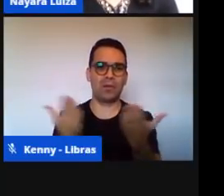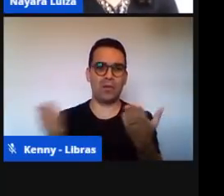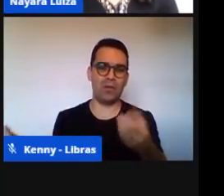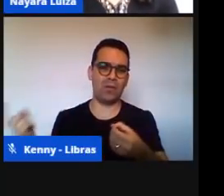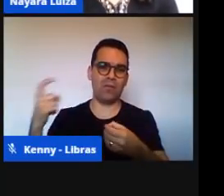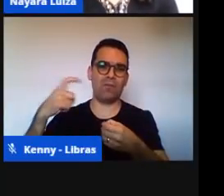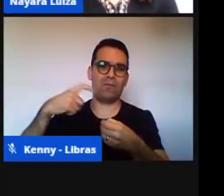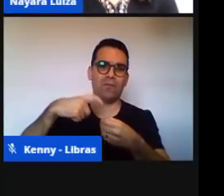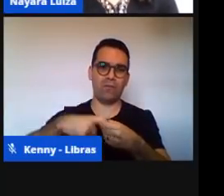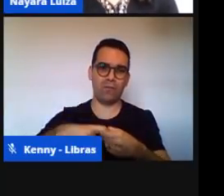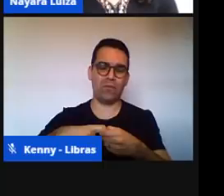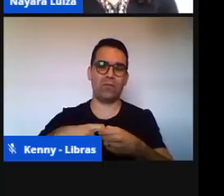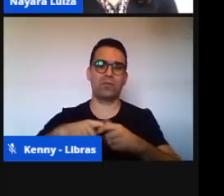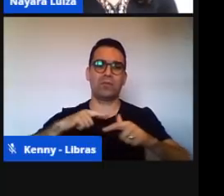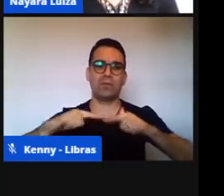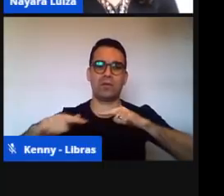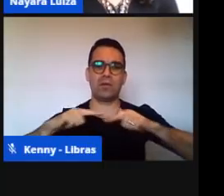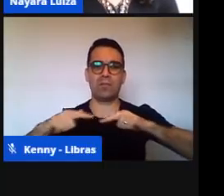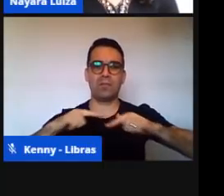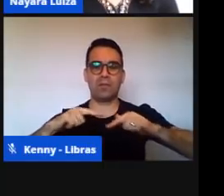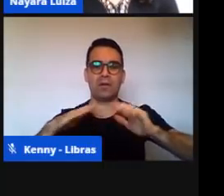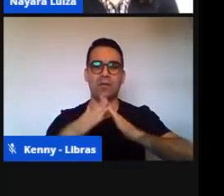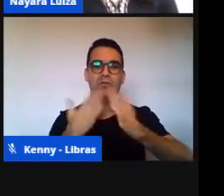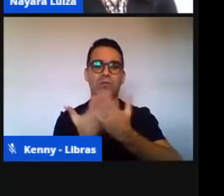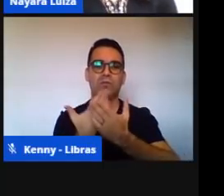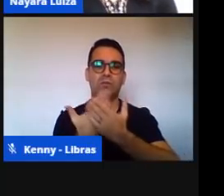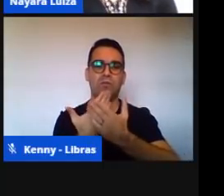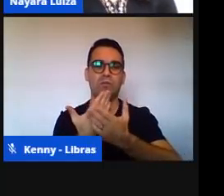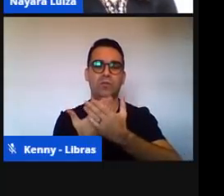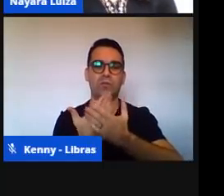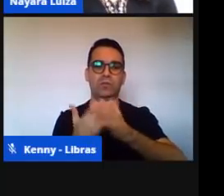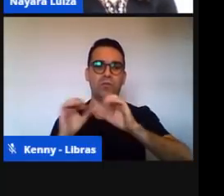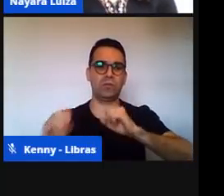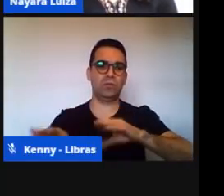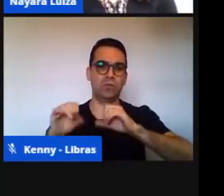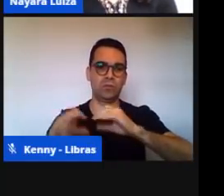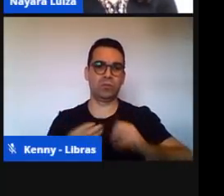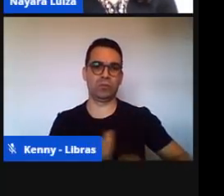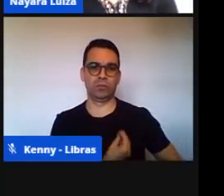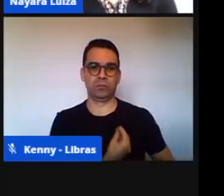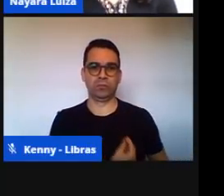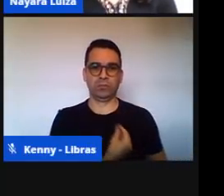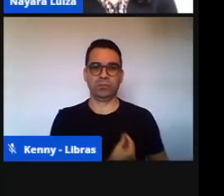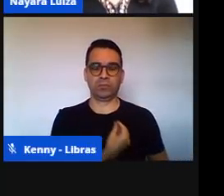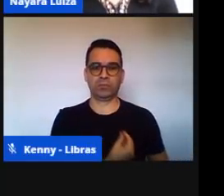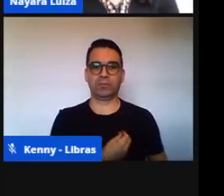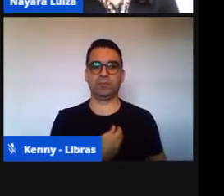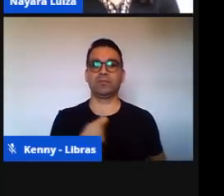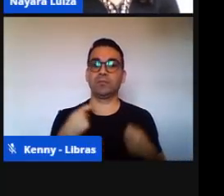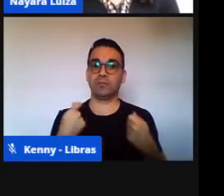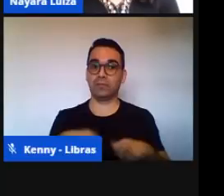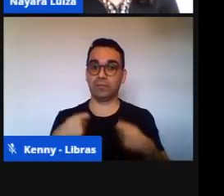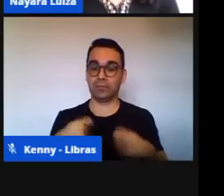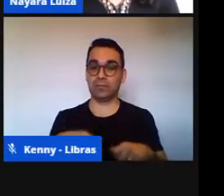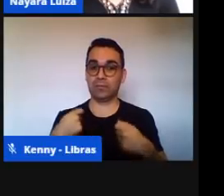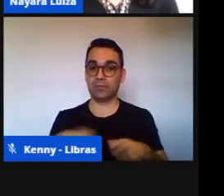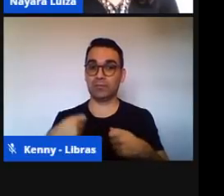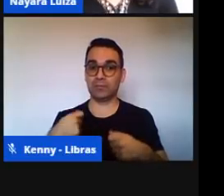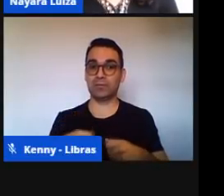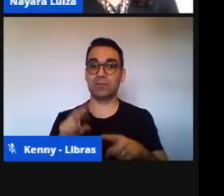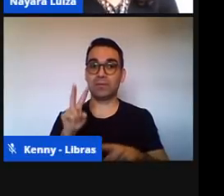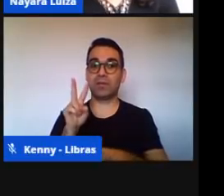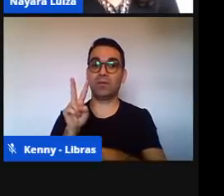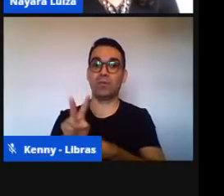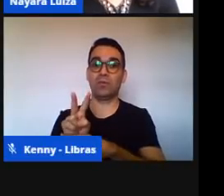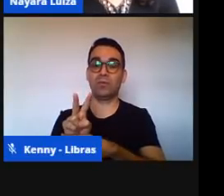trabalho de aulas presenciais, a gente precisa se lembrar do distanciamento seguro entre as pessoas, né? Evitar